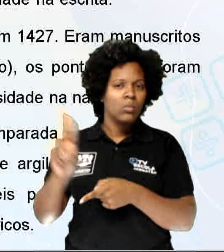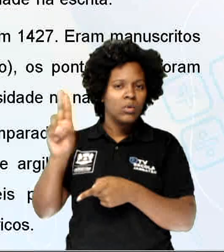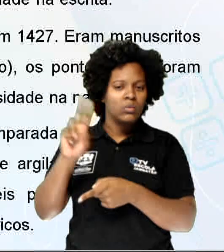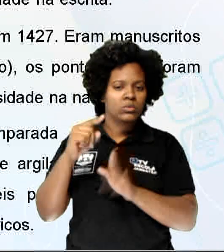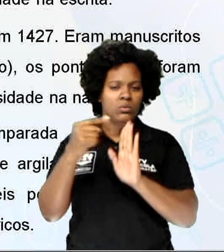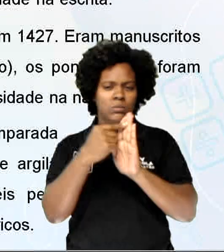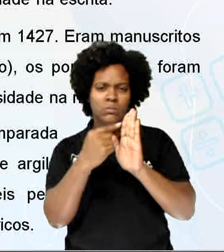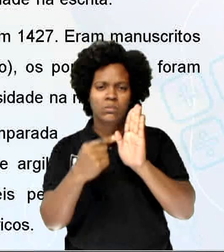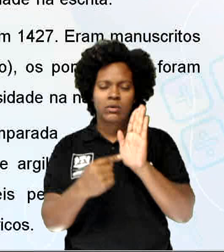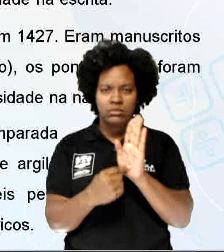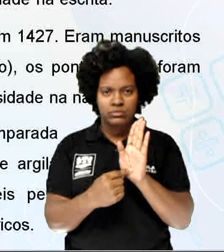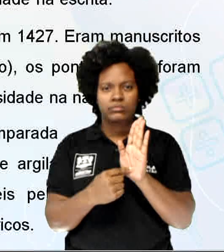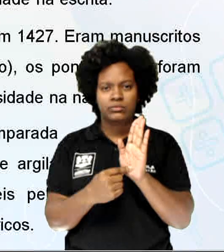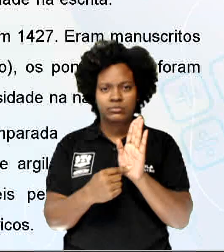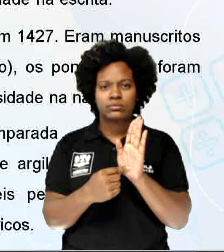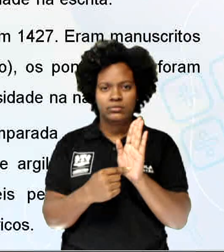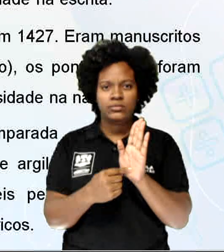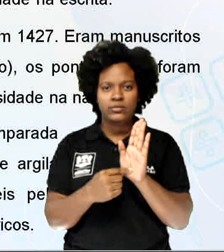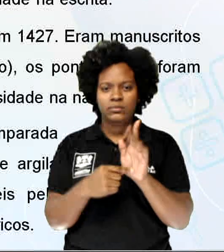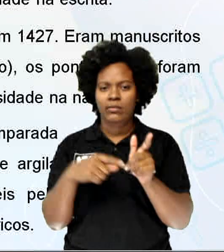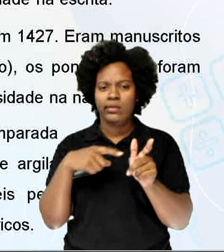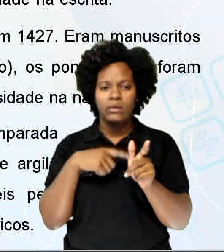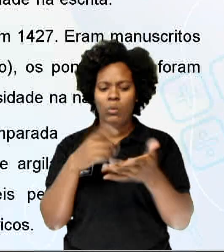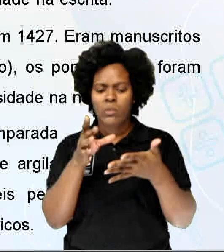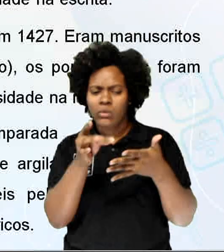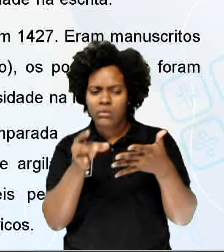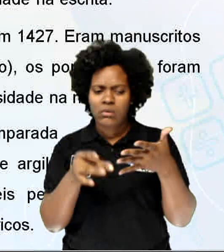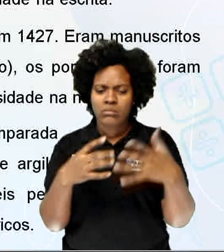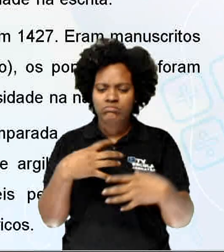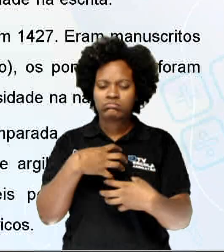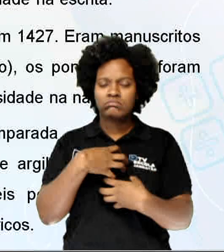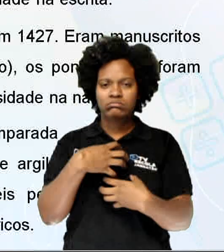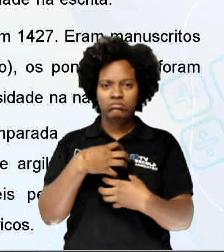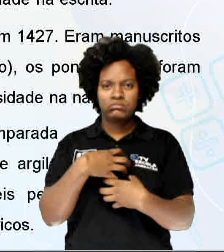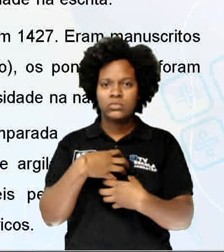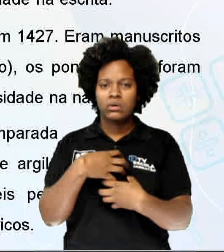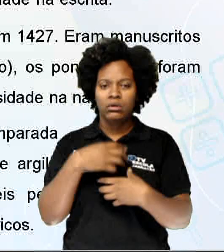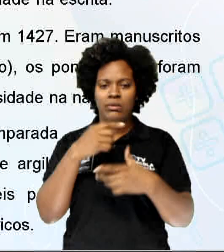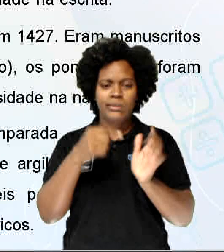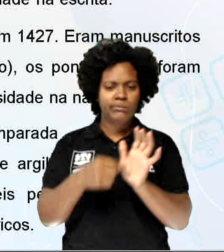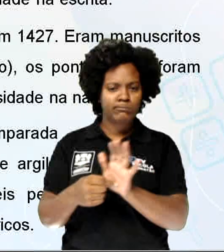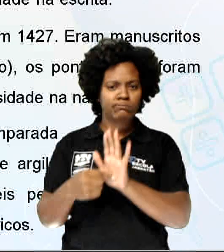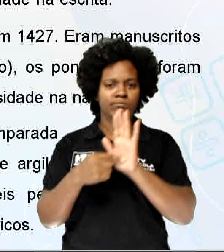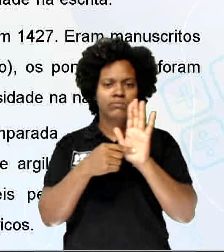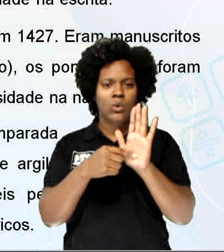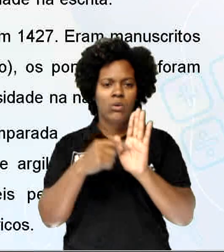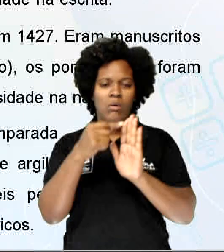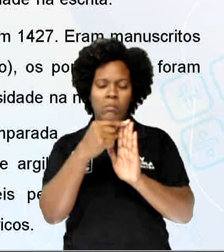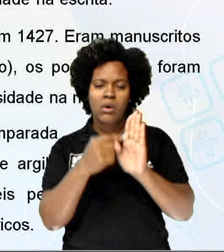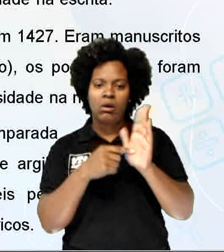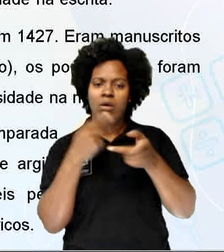sinais de pontuação tem como efeito de sentido introduzir marcas de